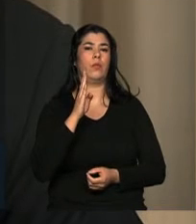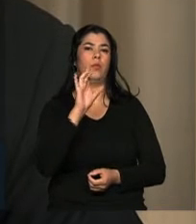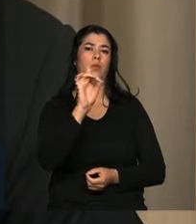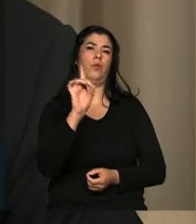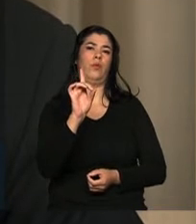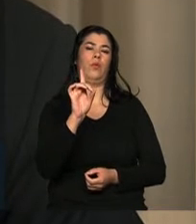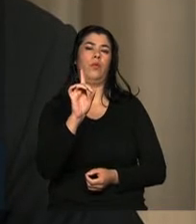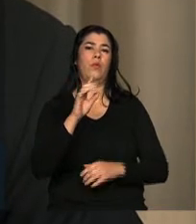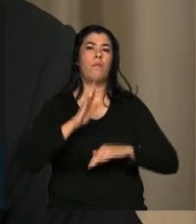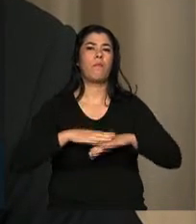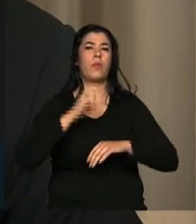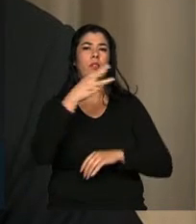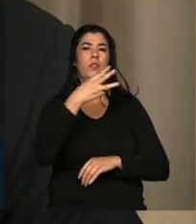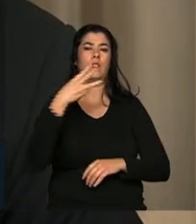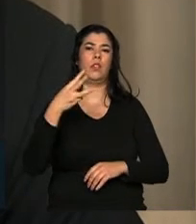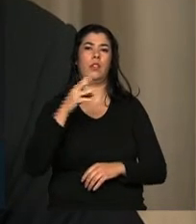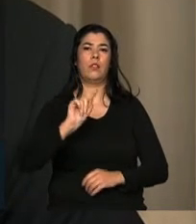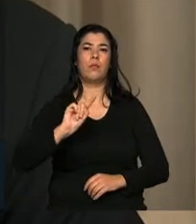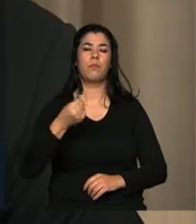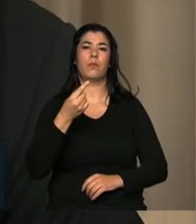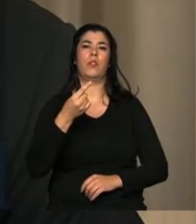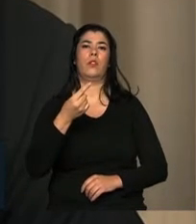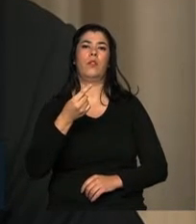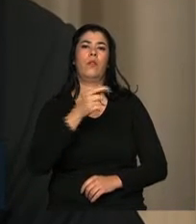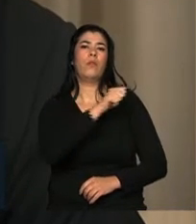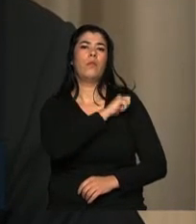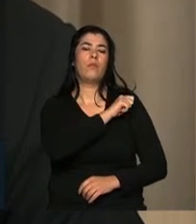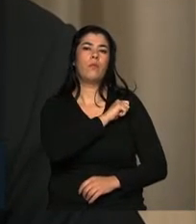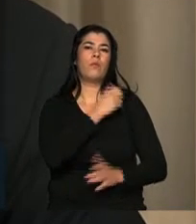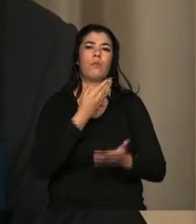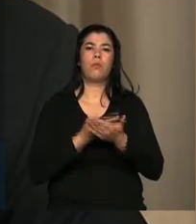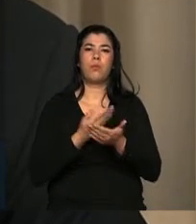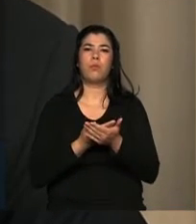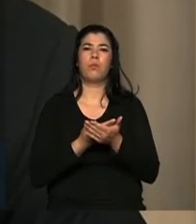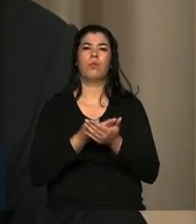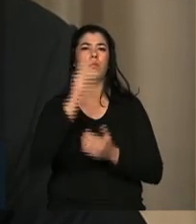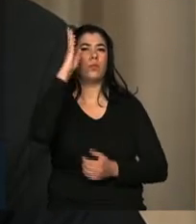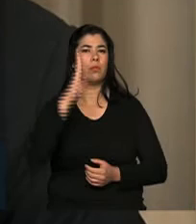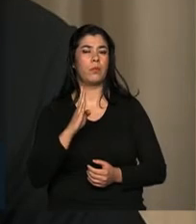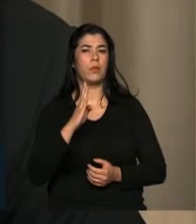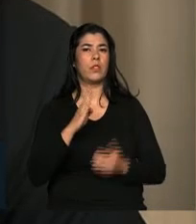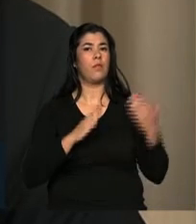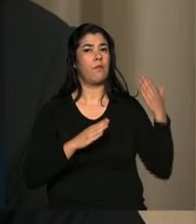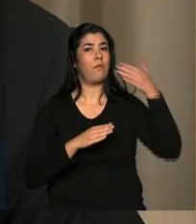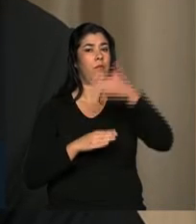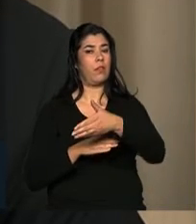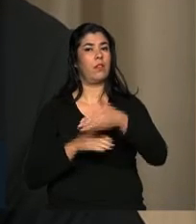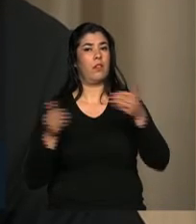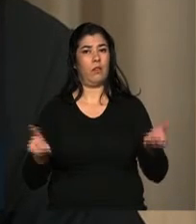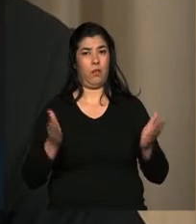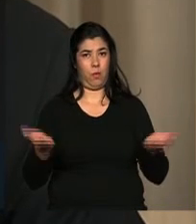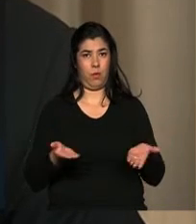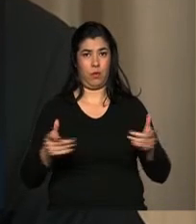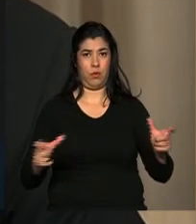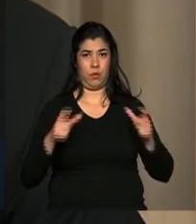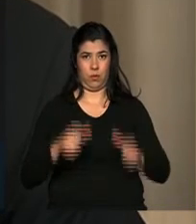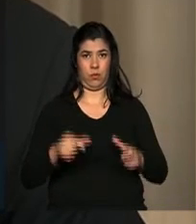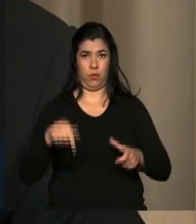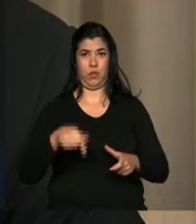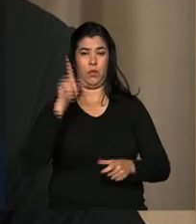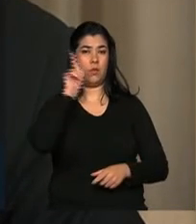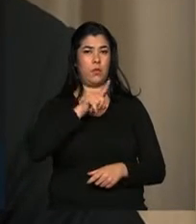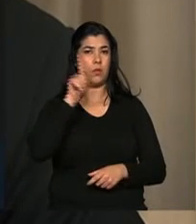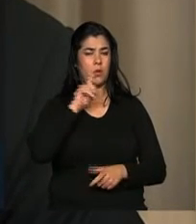33 mil estudantes brasileiros, como disse o Tony, estão nesse momento, agora, estudando nos